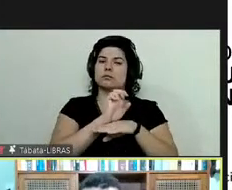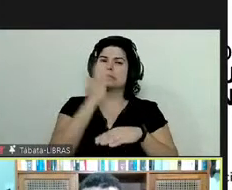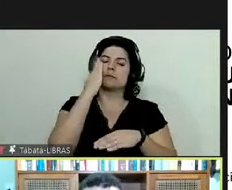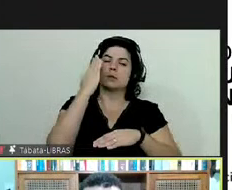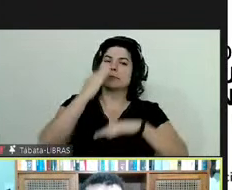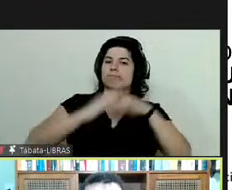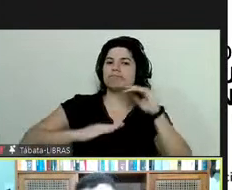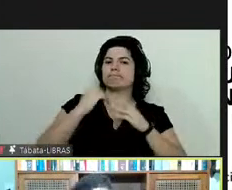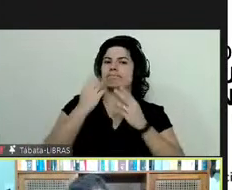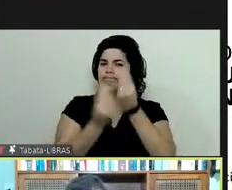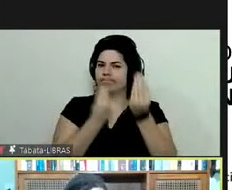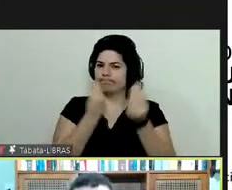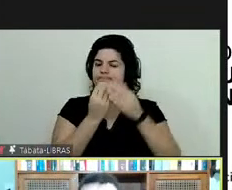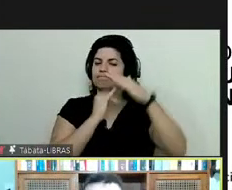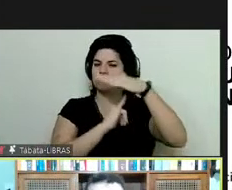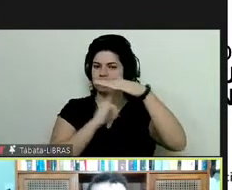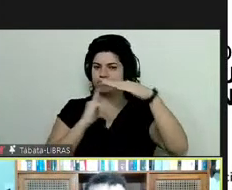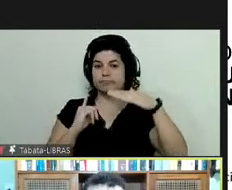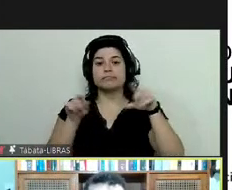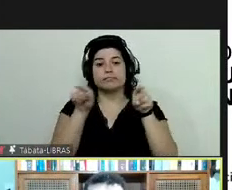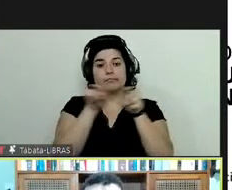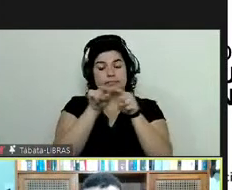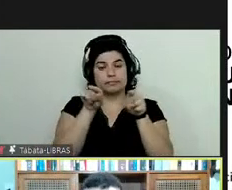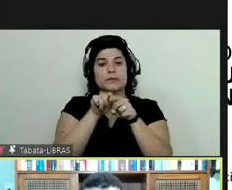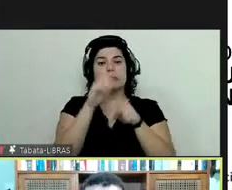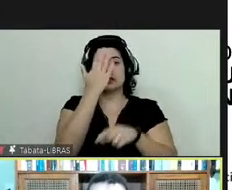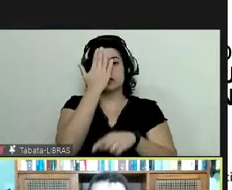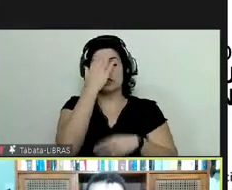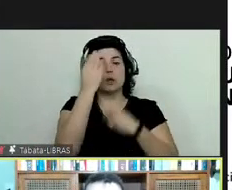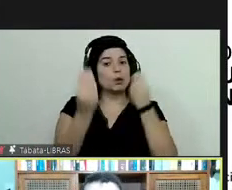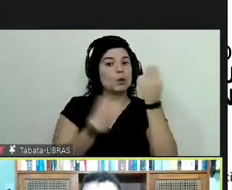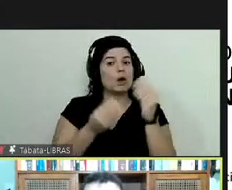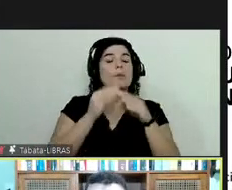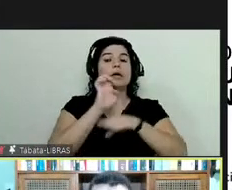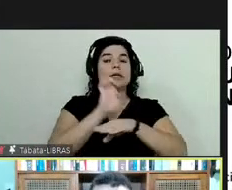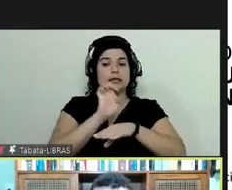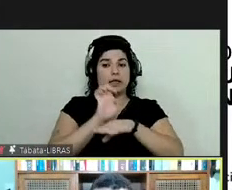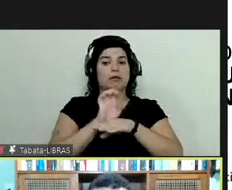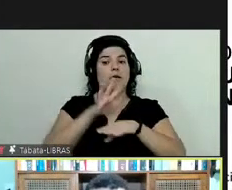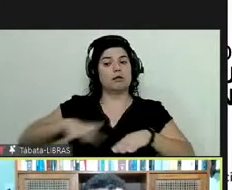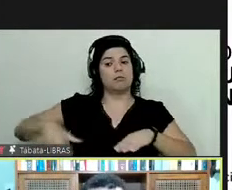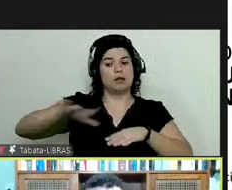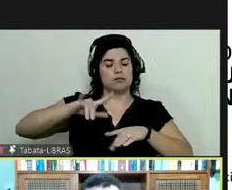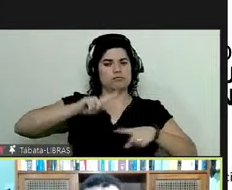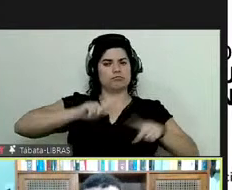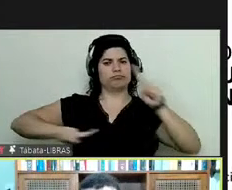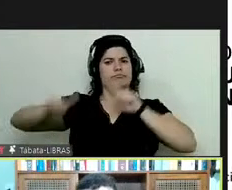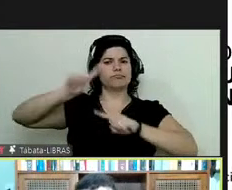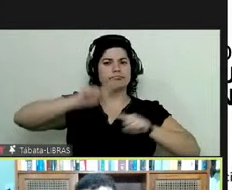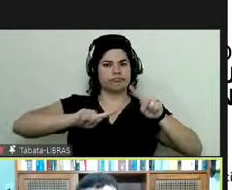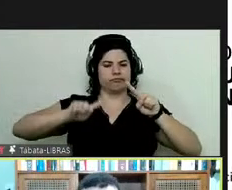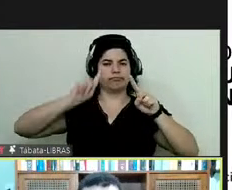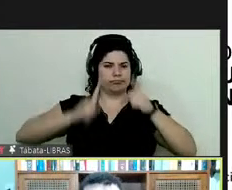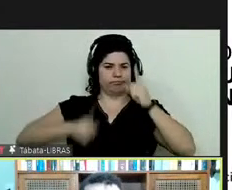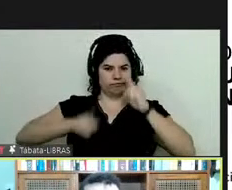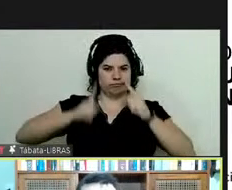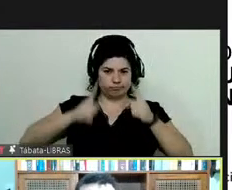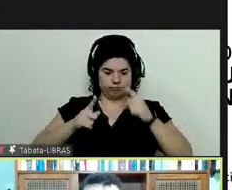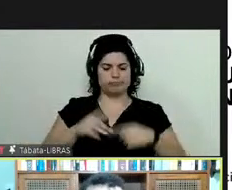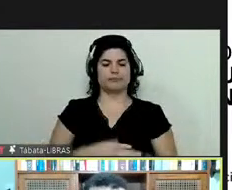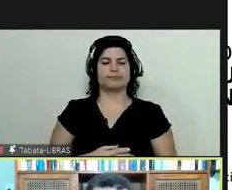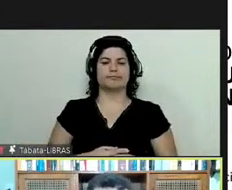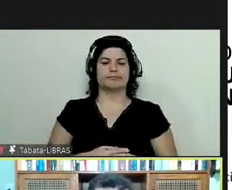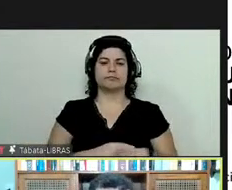funcionamento de um sistema institucional essa leitura do Estado como agente de espaço de dominação de exercício do poder e